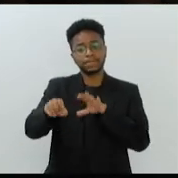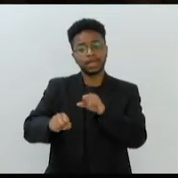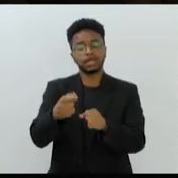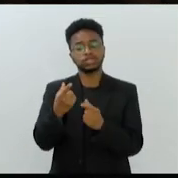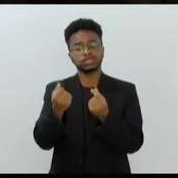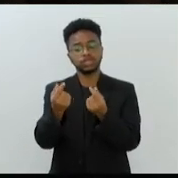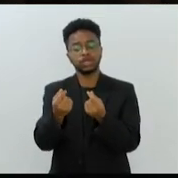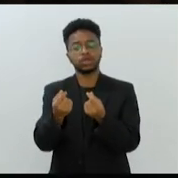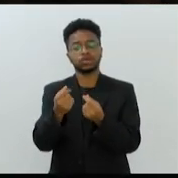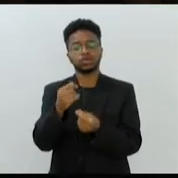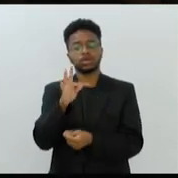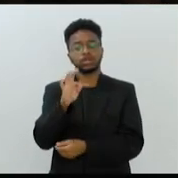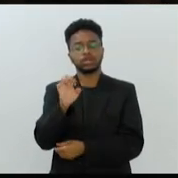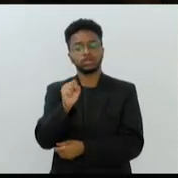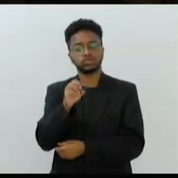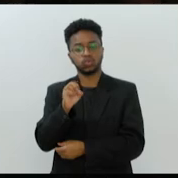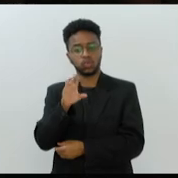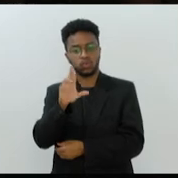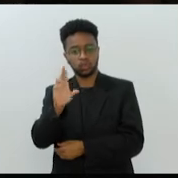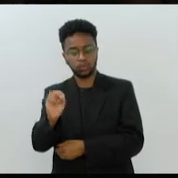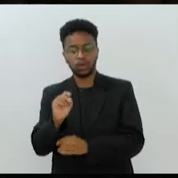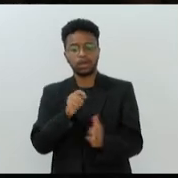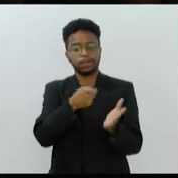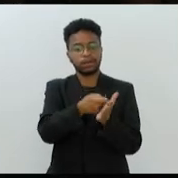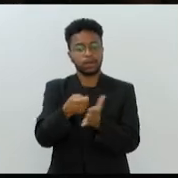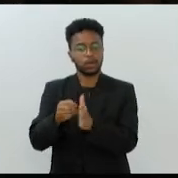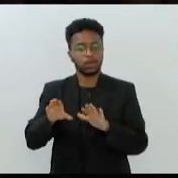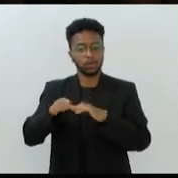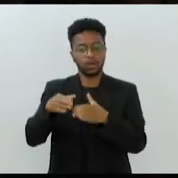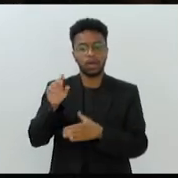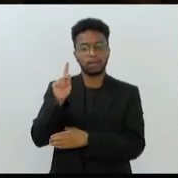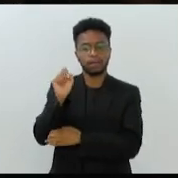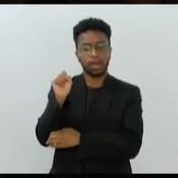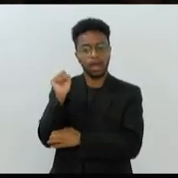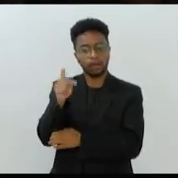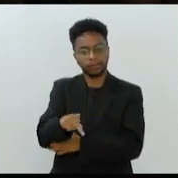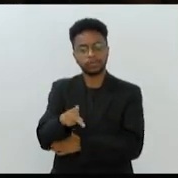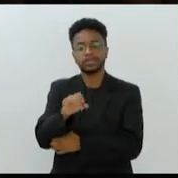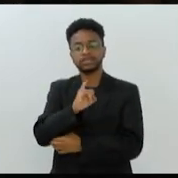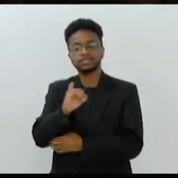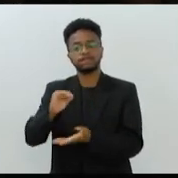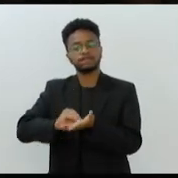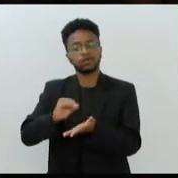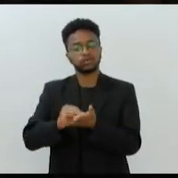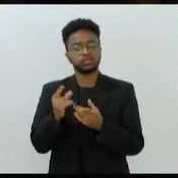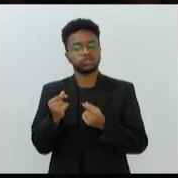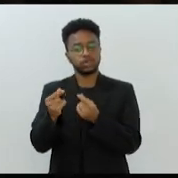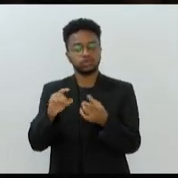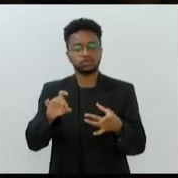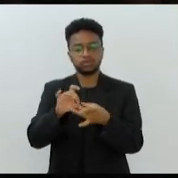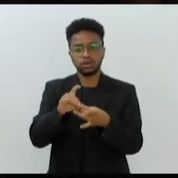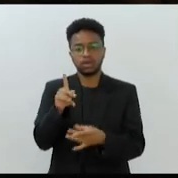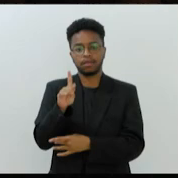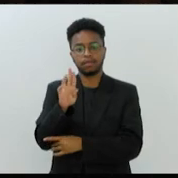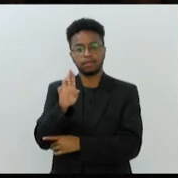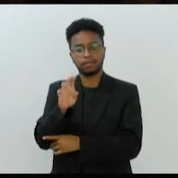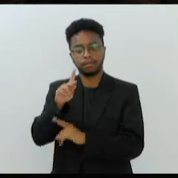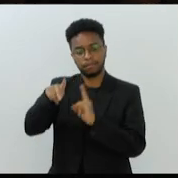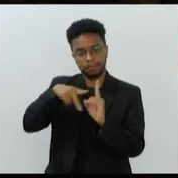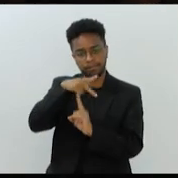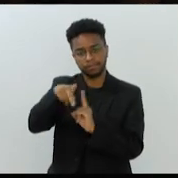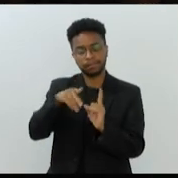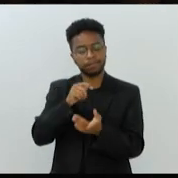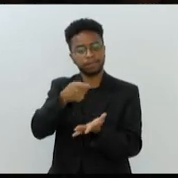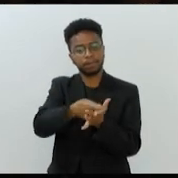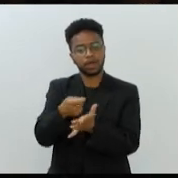Tesouro para pagar os aposentados em caso de falta de recursos no Rio Previdência para pagar os aposentados.